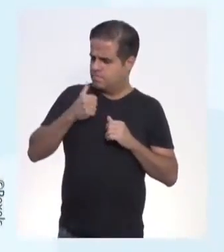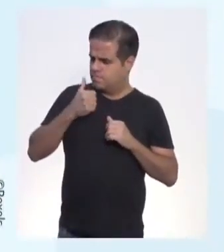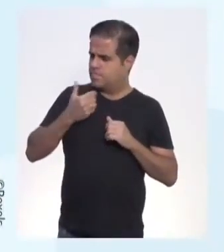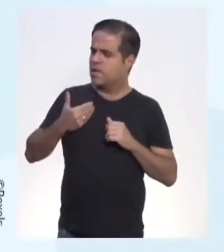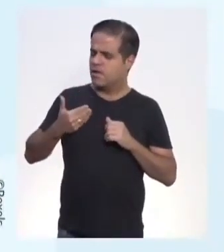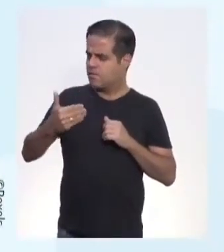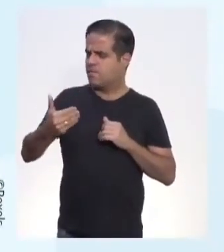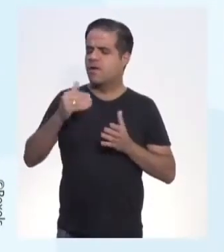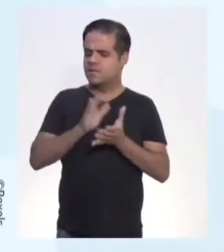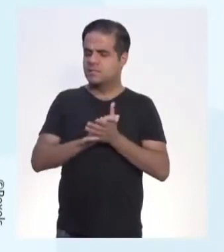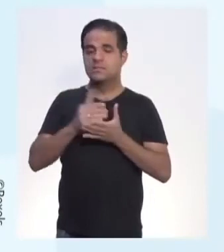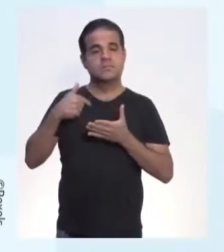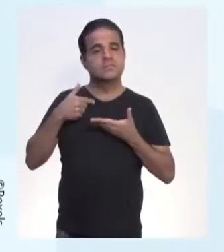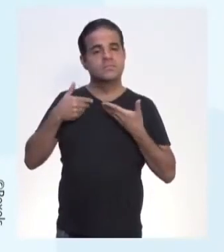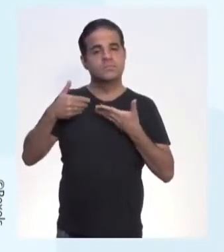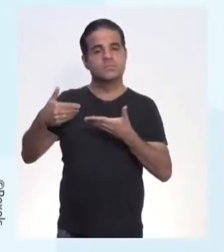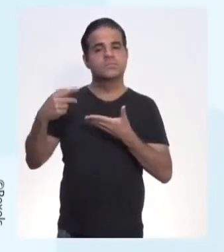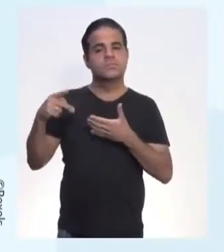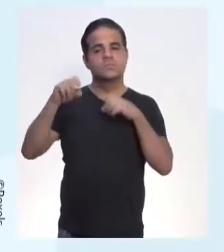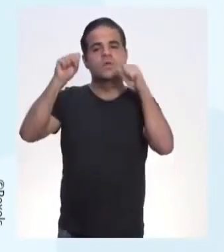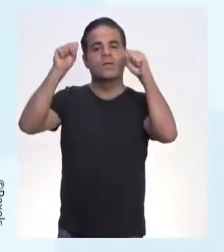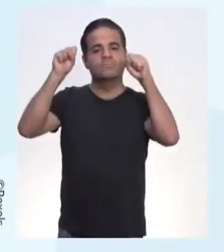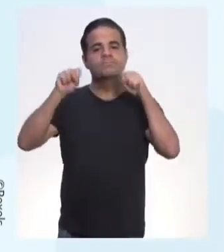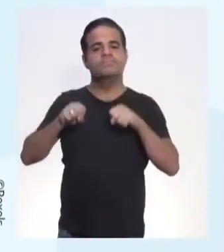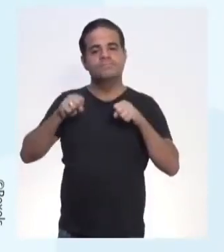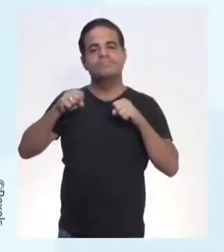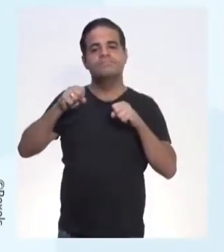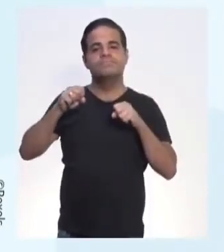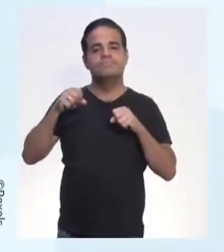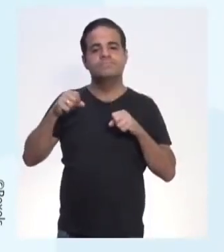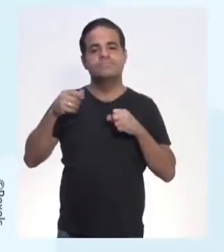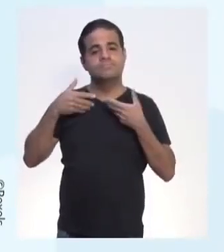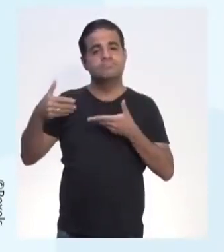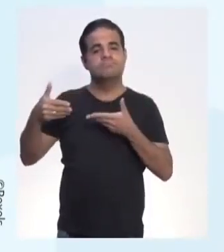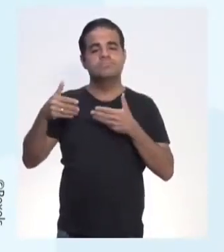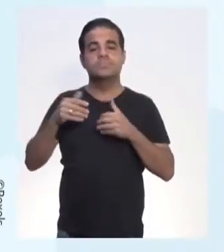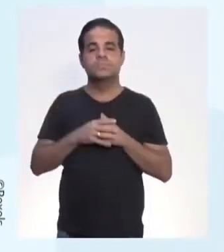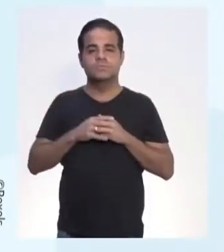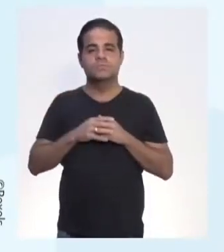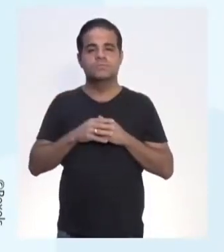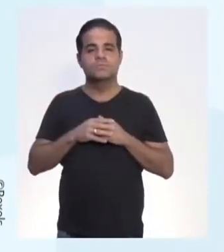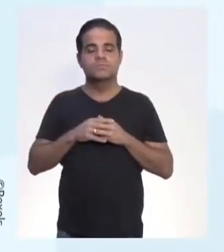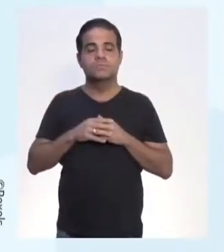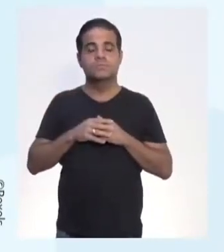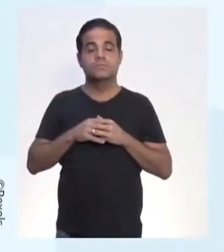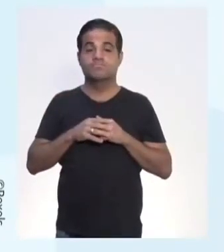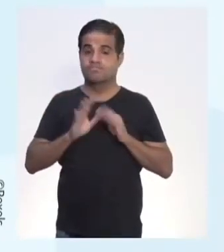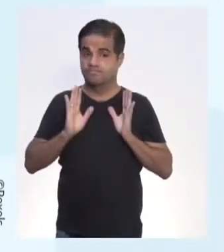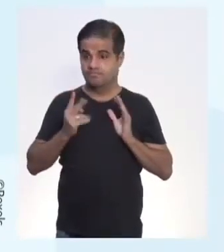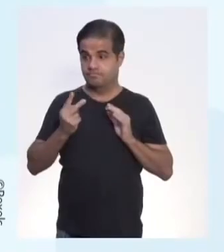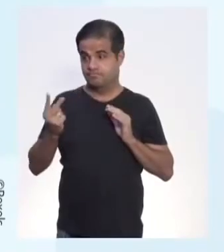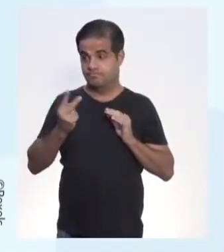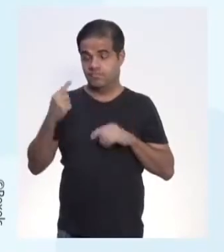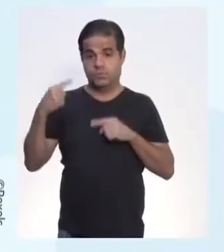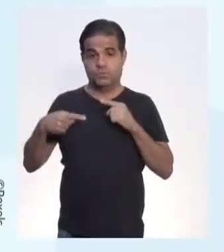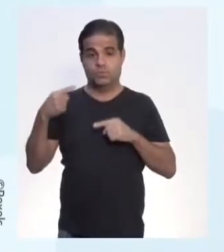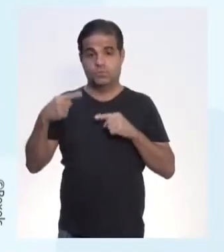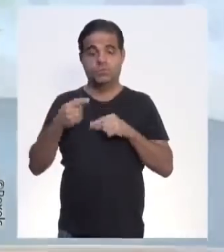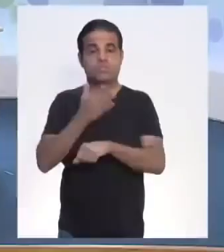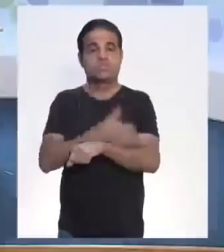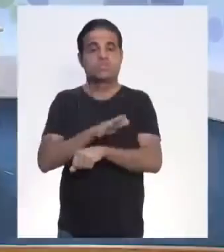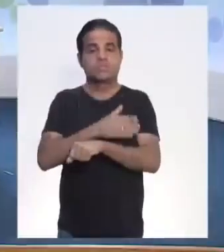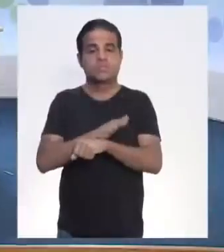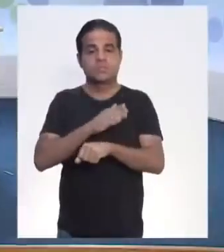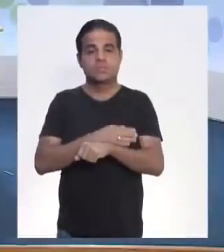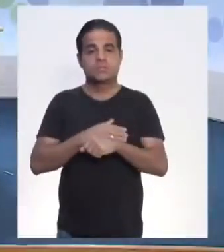vai se casar e me chamou para ser sua madrinha então é que o Jonas a gente tava discutindo esse